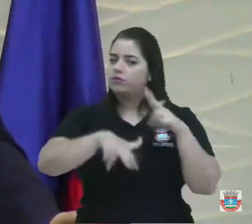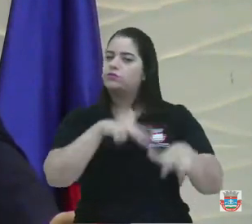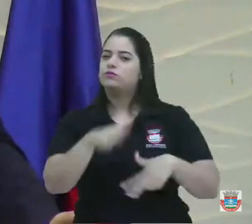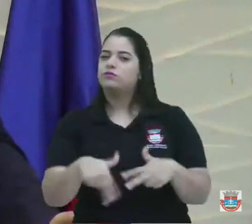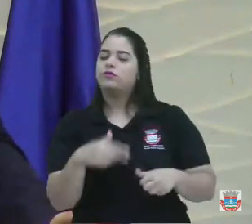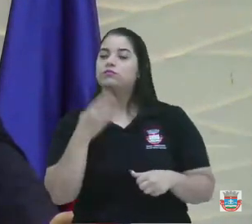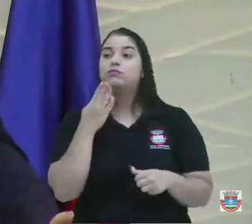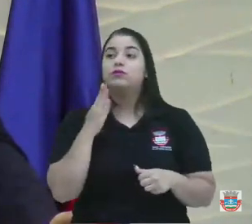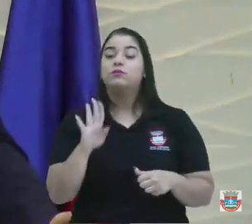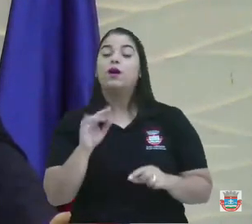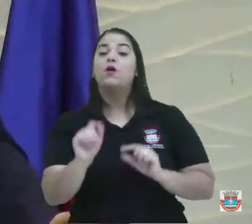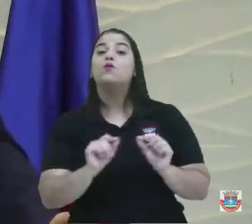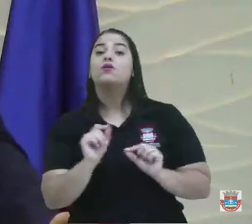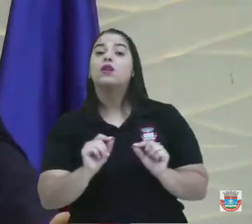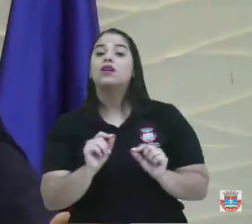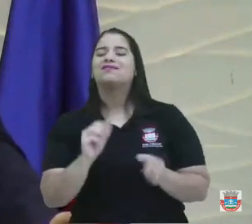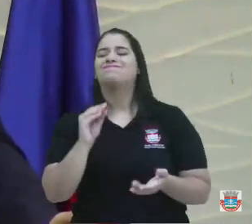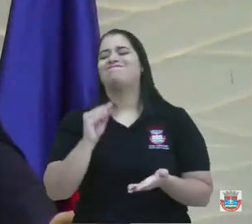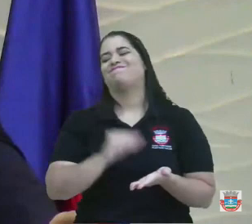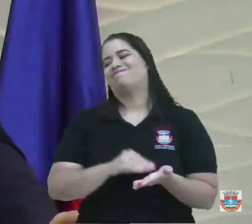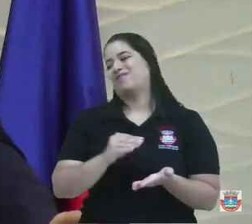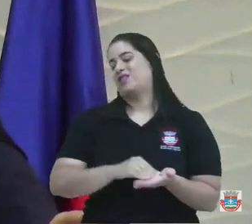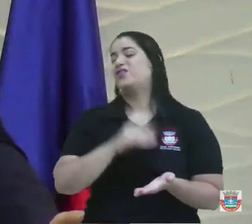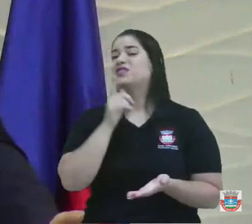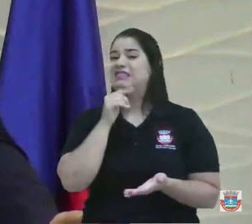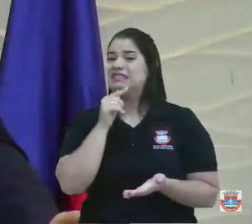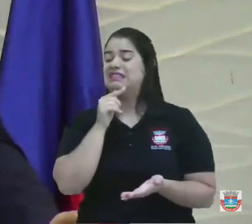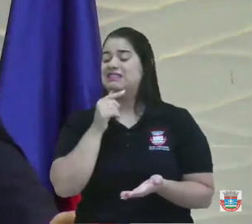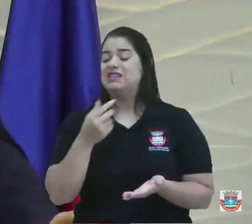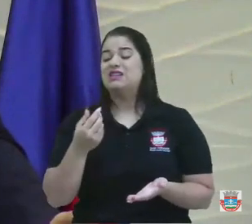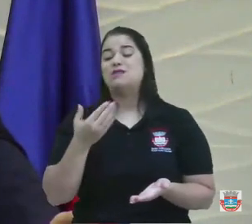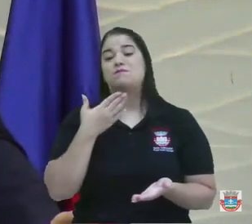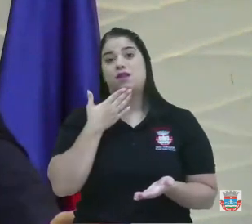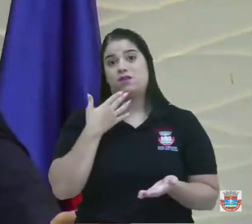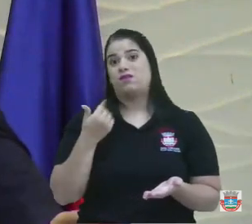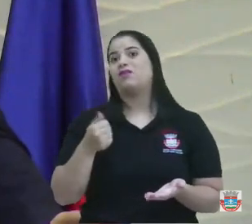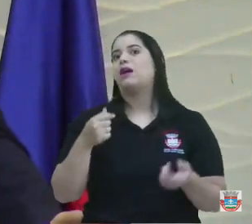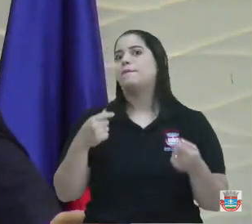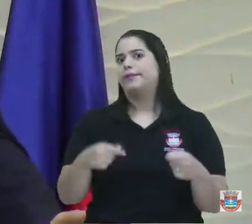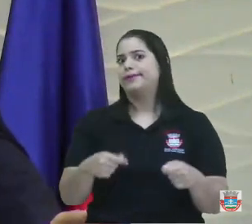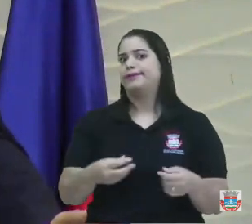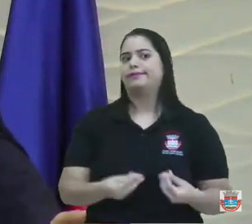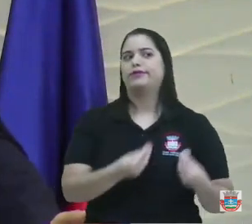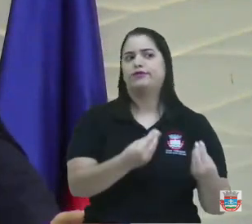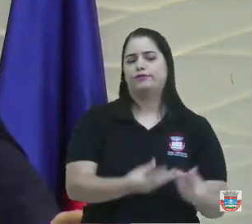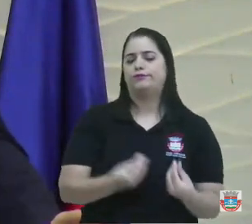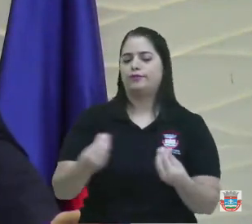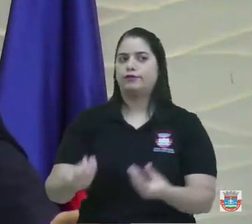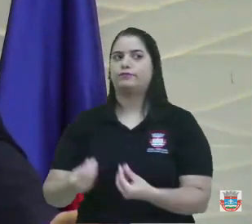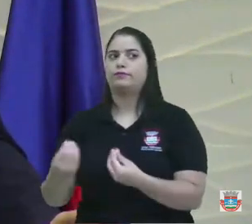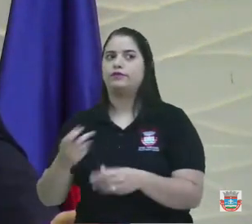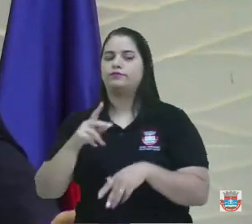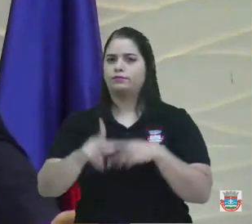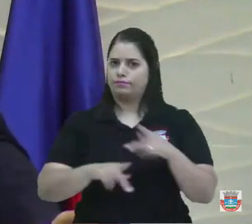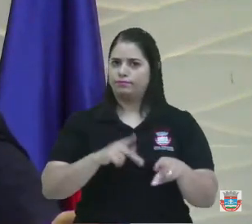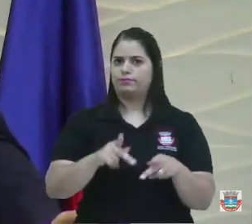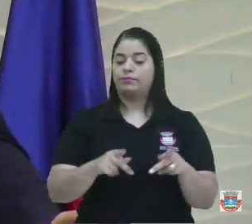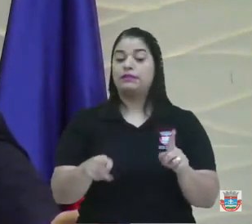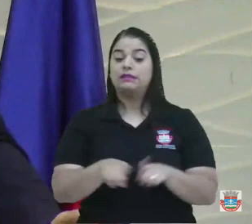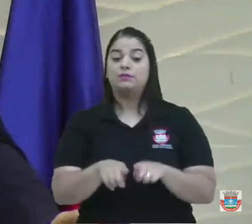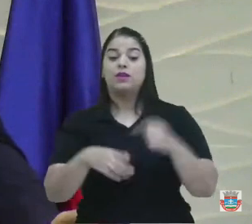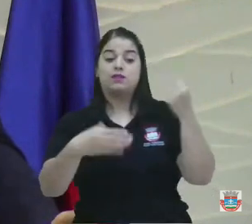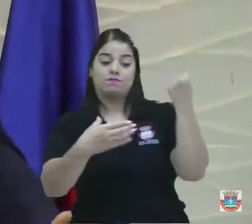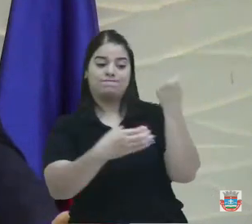a pauta da falta de água, da melhoria no abastecimento de água para o nosso povo, como também nas questões de segurança pública.